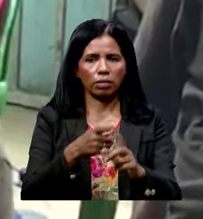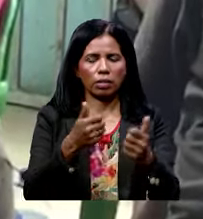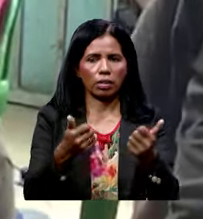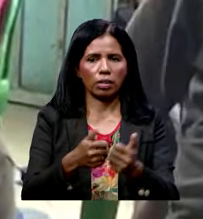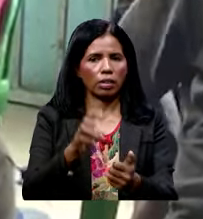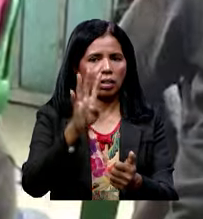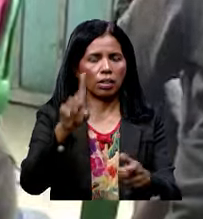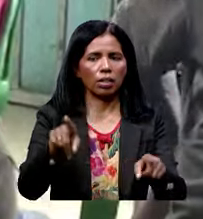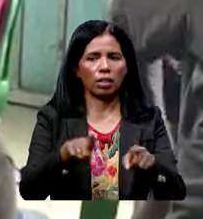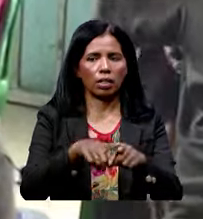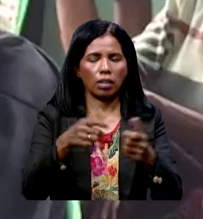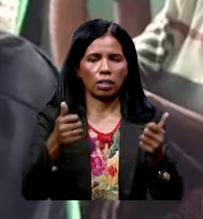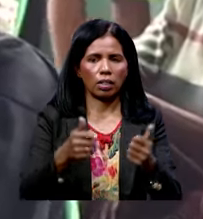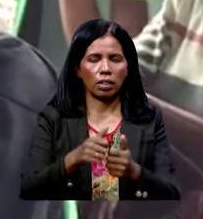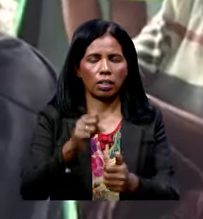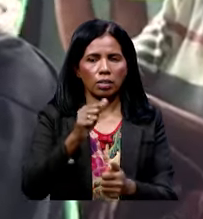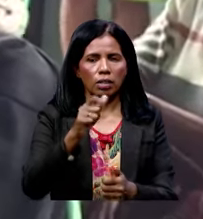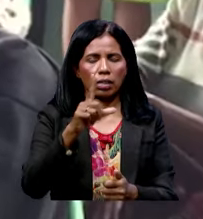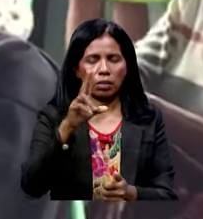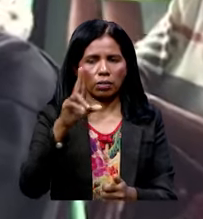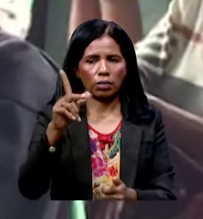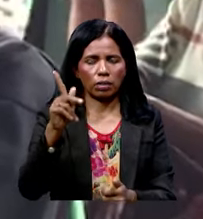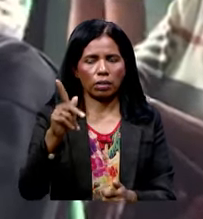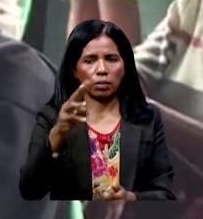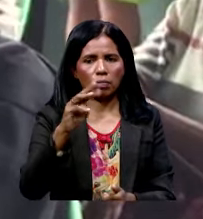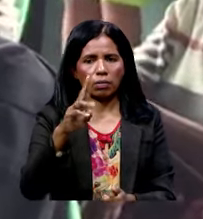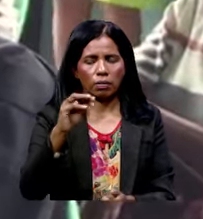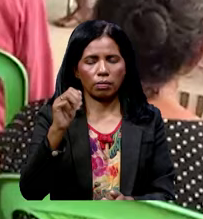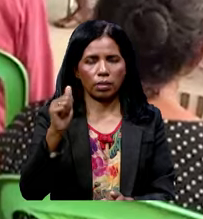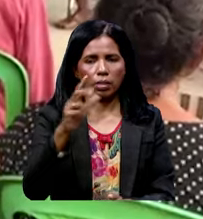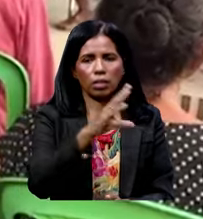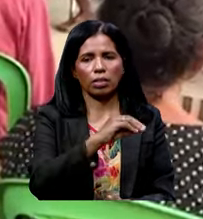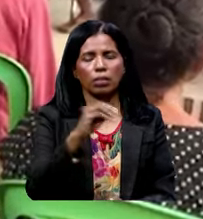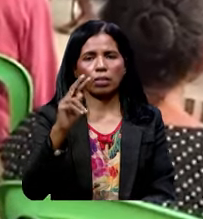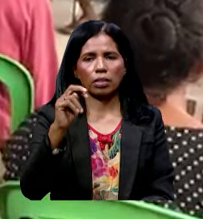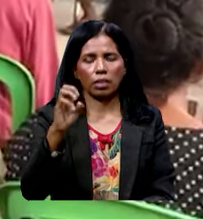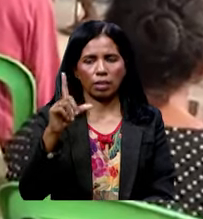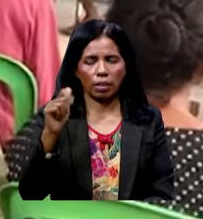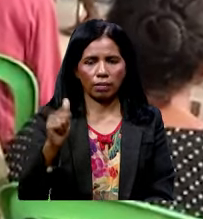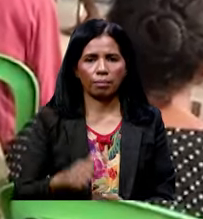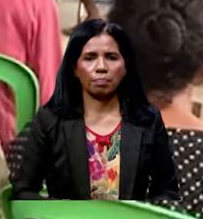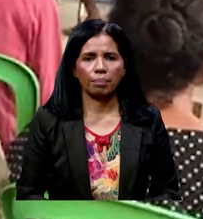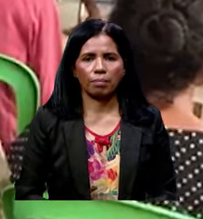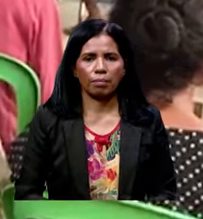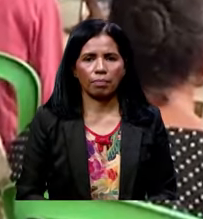hat, hanesan aldeia asaluki karanu, momana no tela, equipa cobertura GMN.